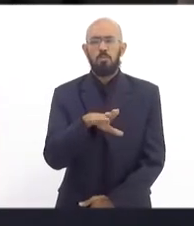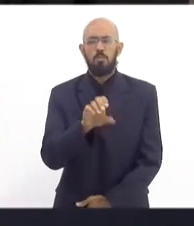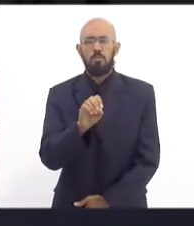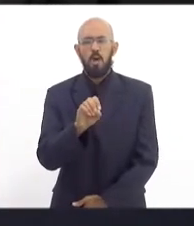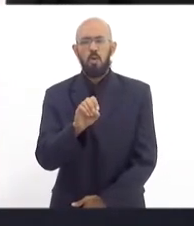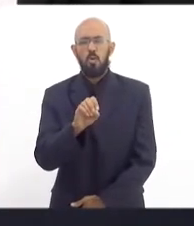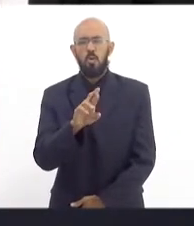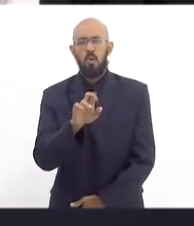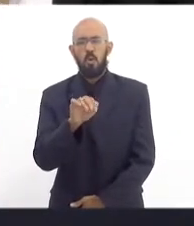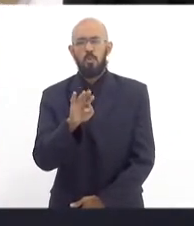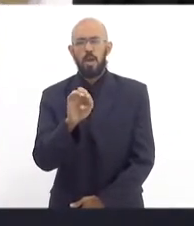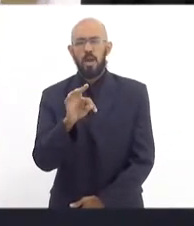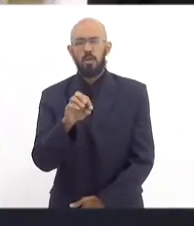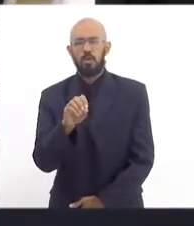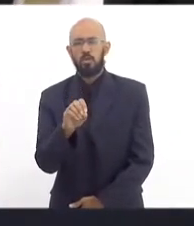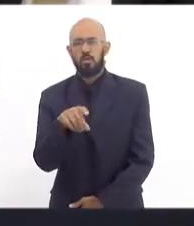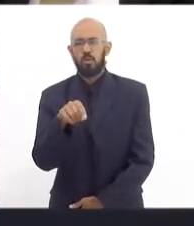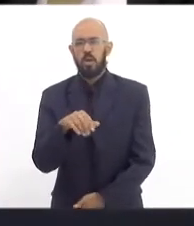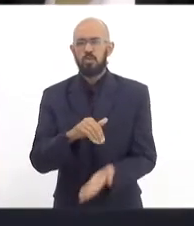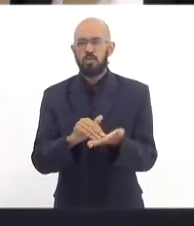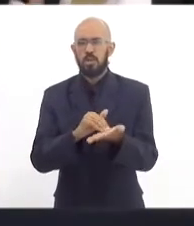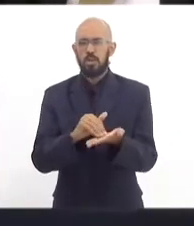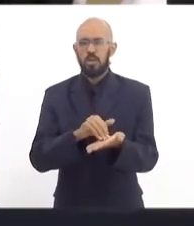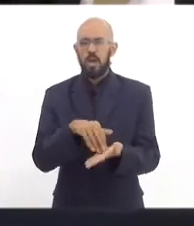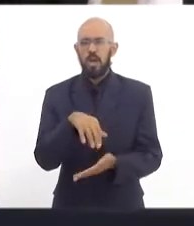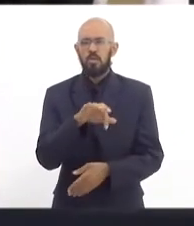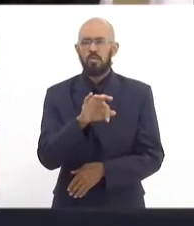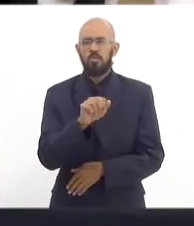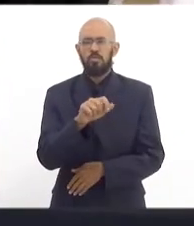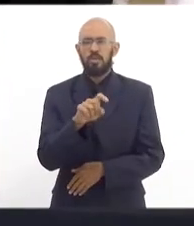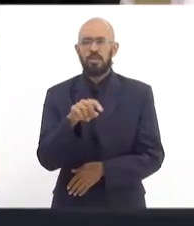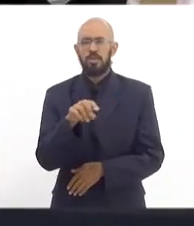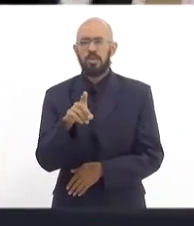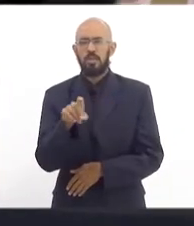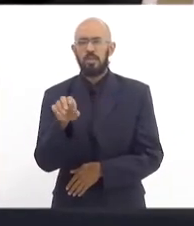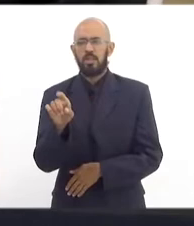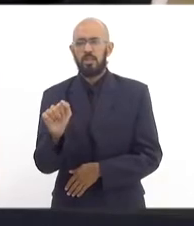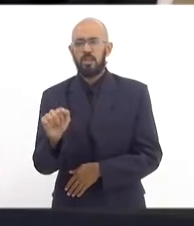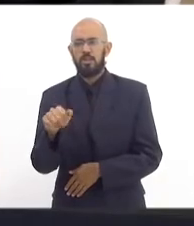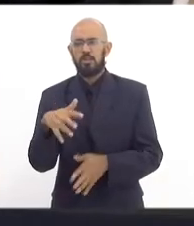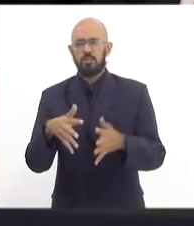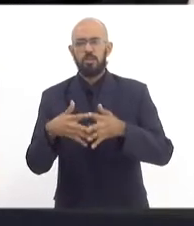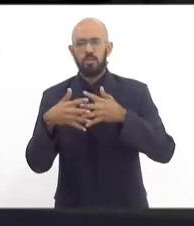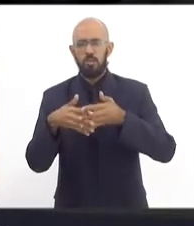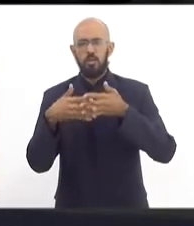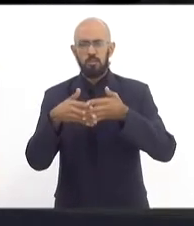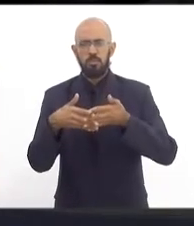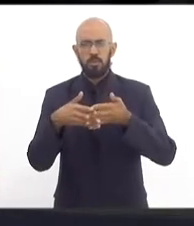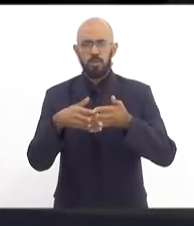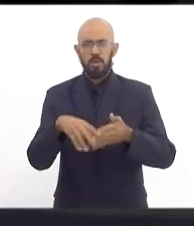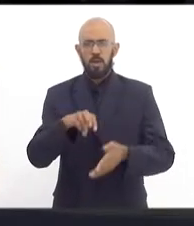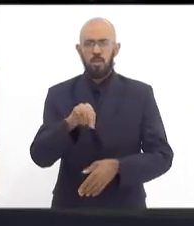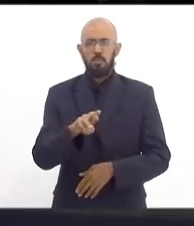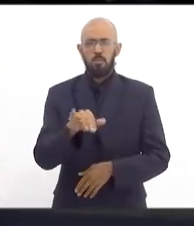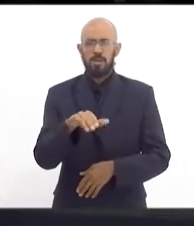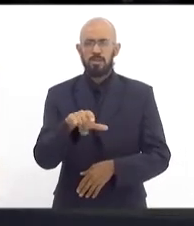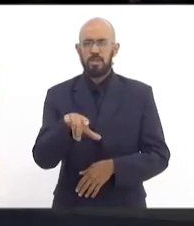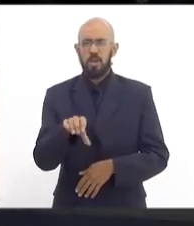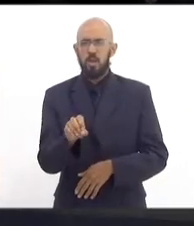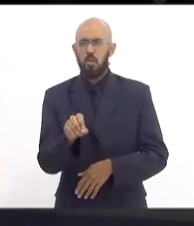patuléa a secretaria de fazenda do Município de Petrópolis o Marcelo